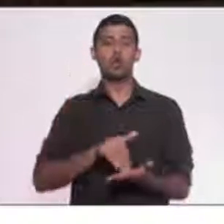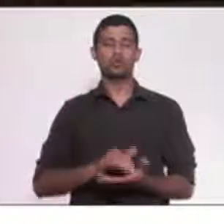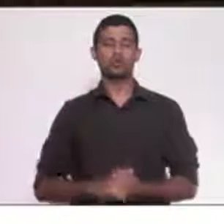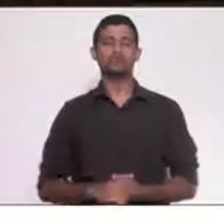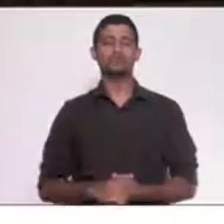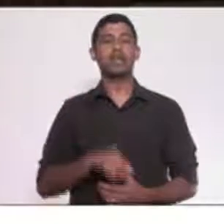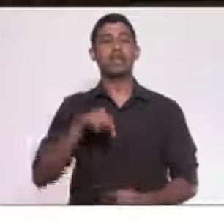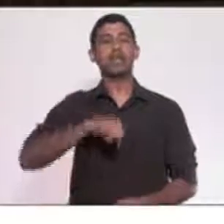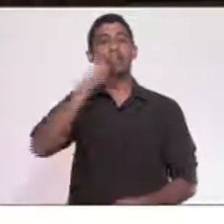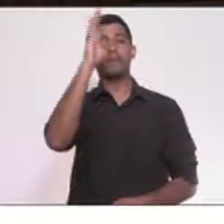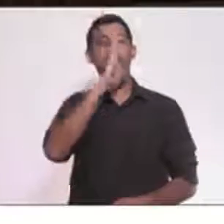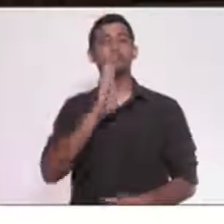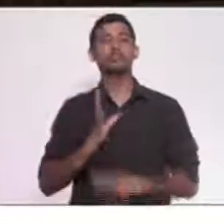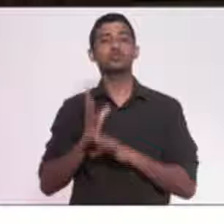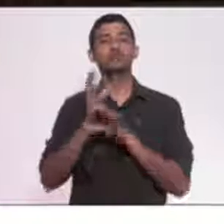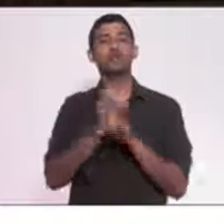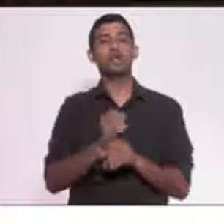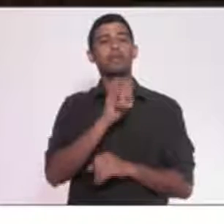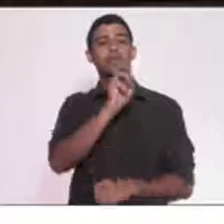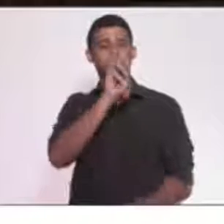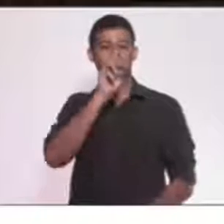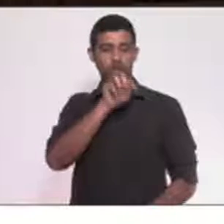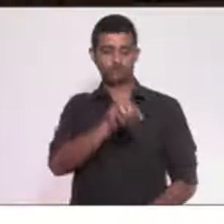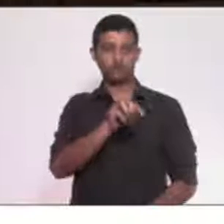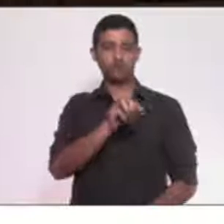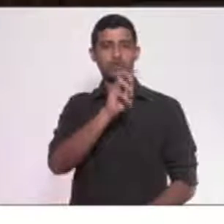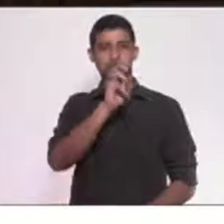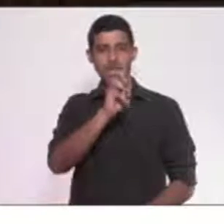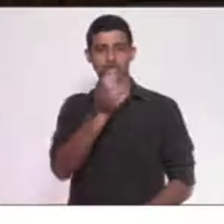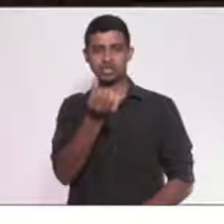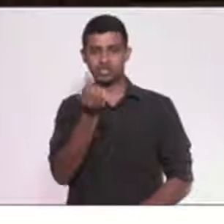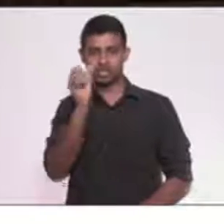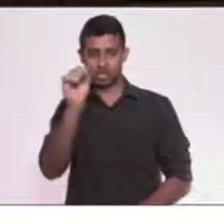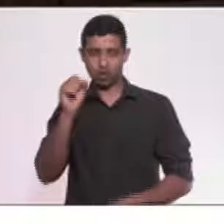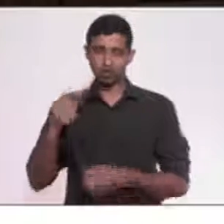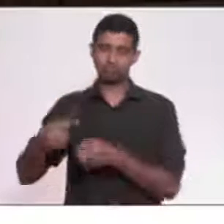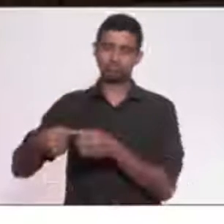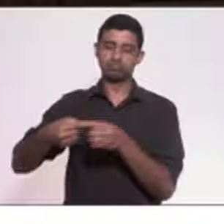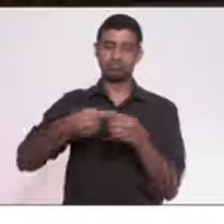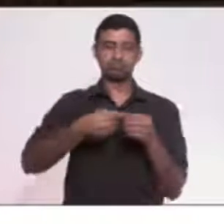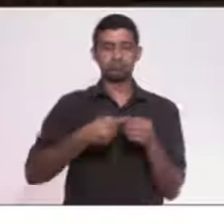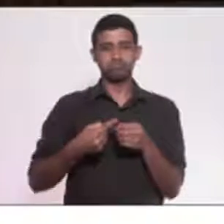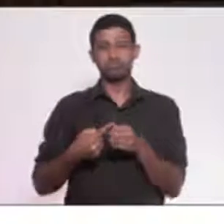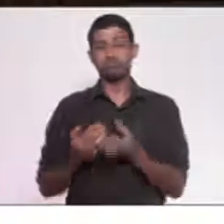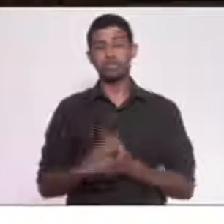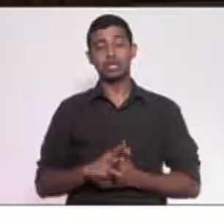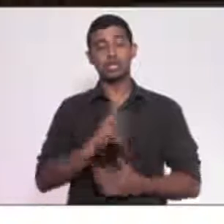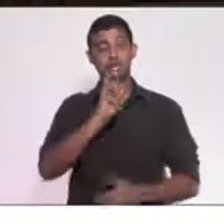Brasil tem 5.568 municípios, deputado subtenente Bernardo.